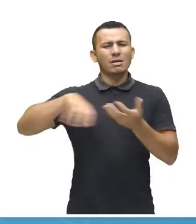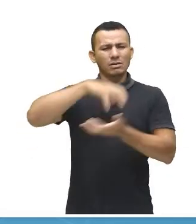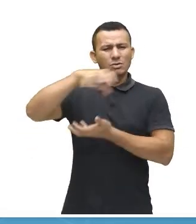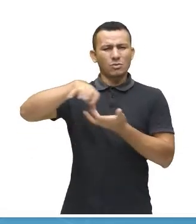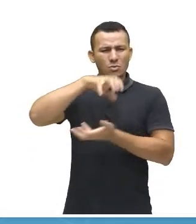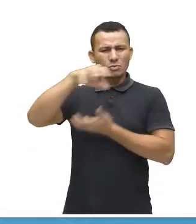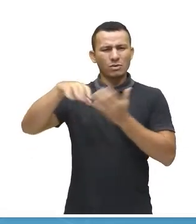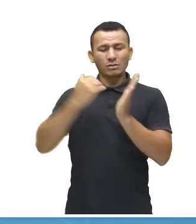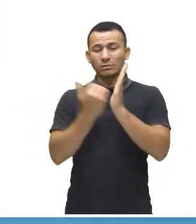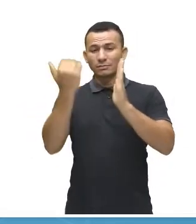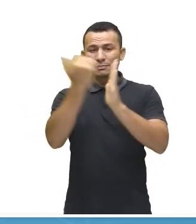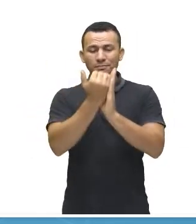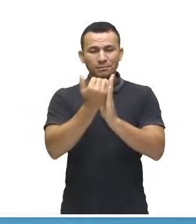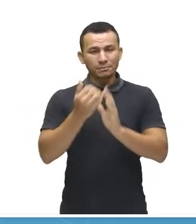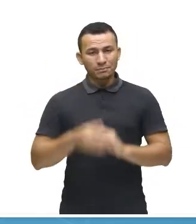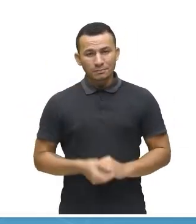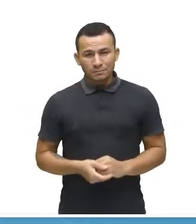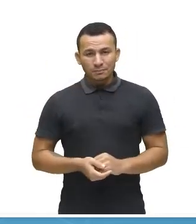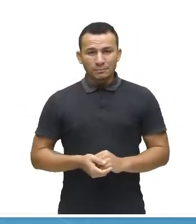desenvolvida.